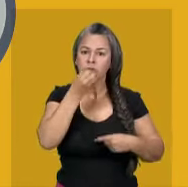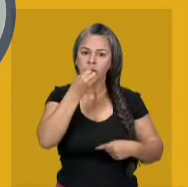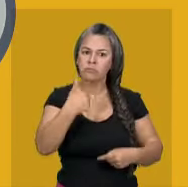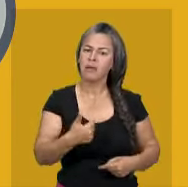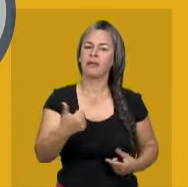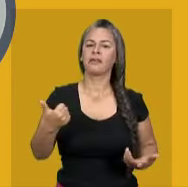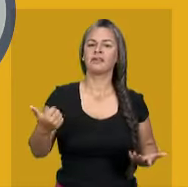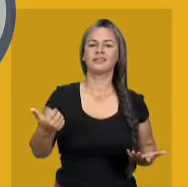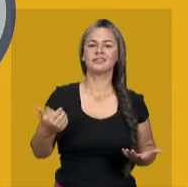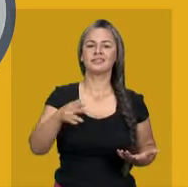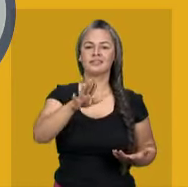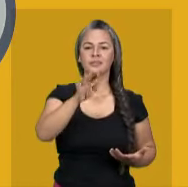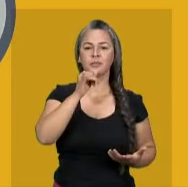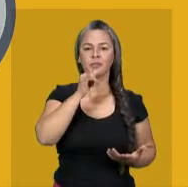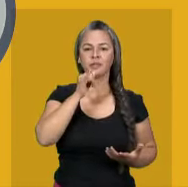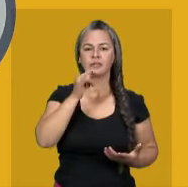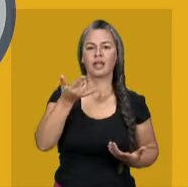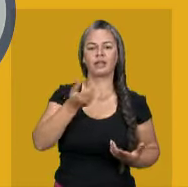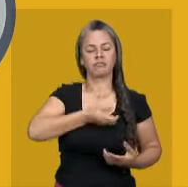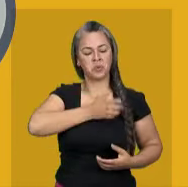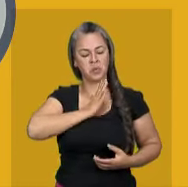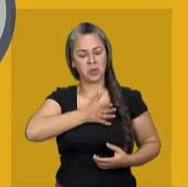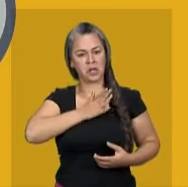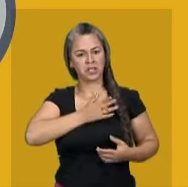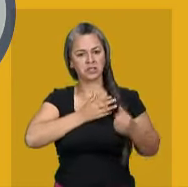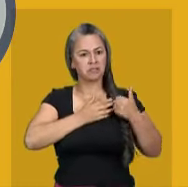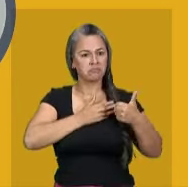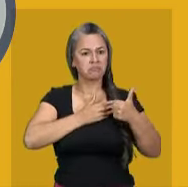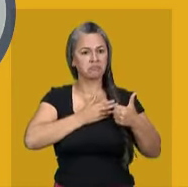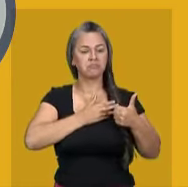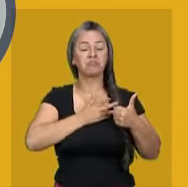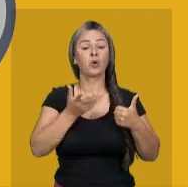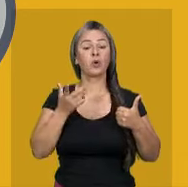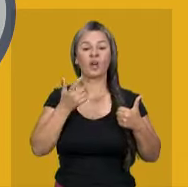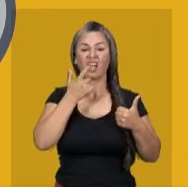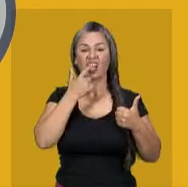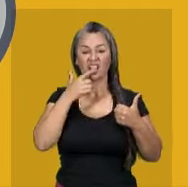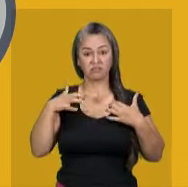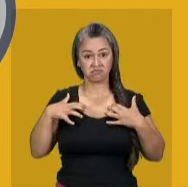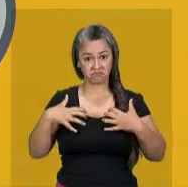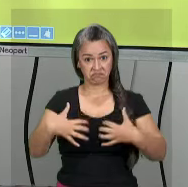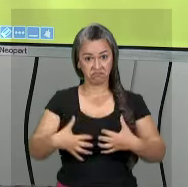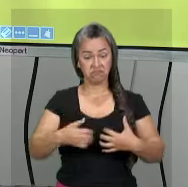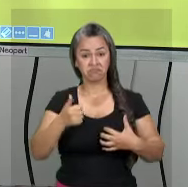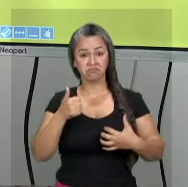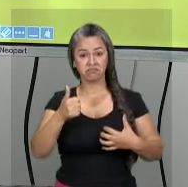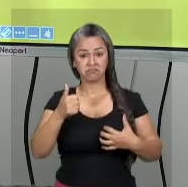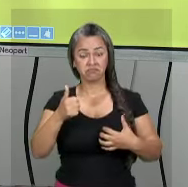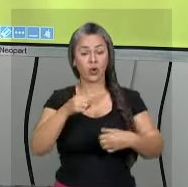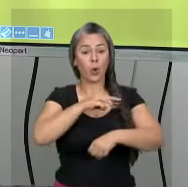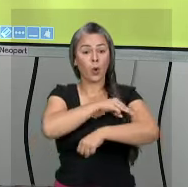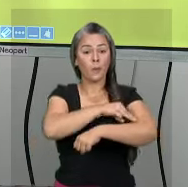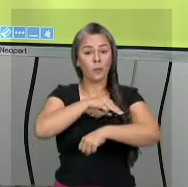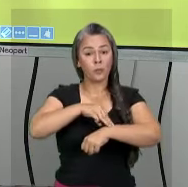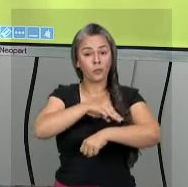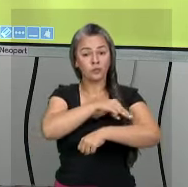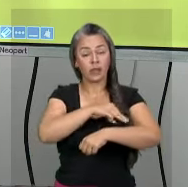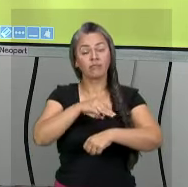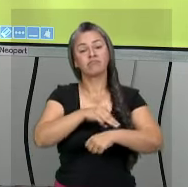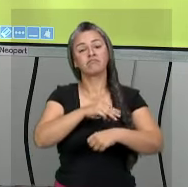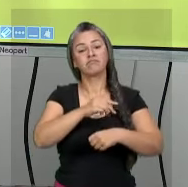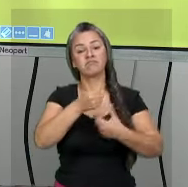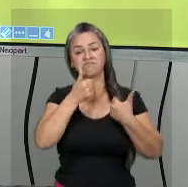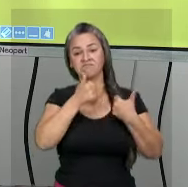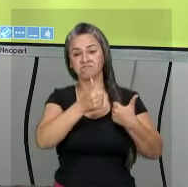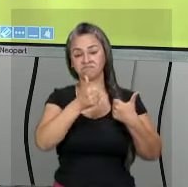corpo. O sistema cardiovascular, o esquelético, o muscular, o nervoso,